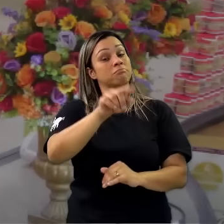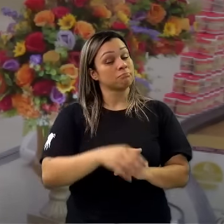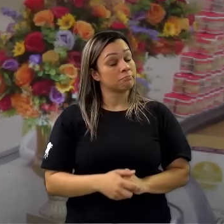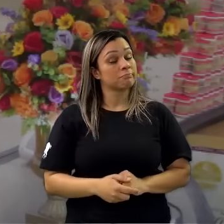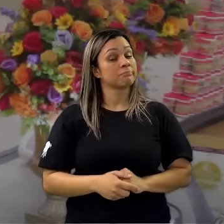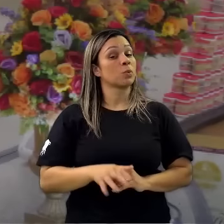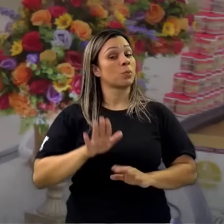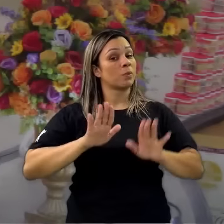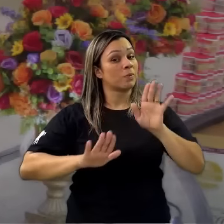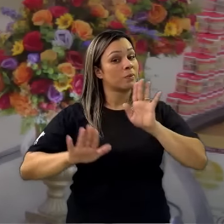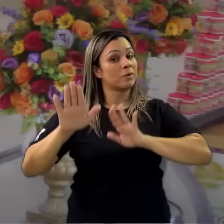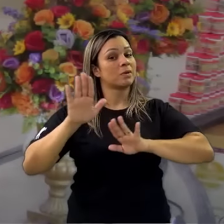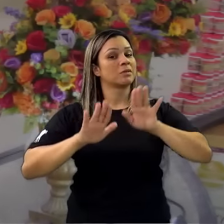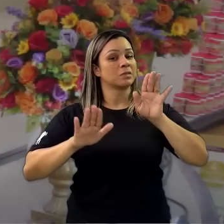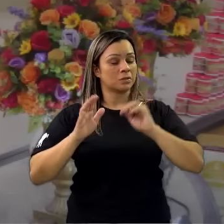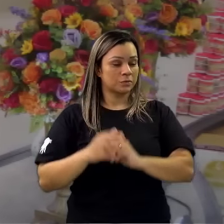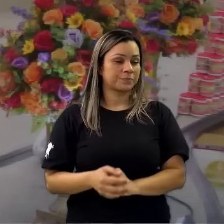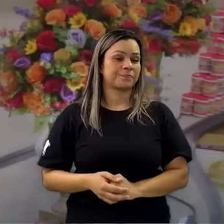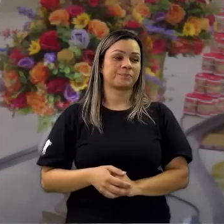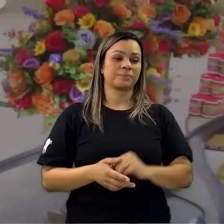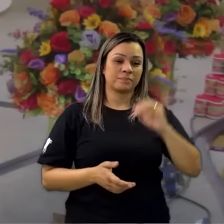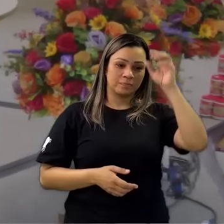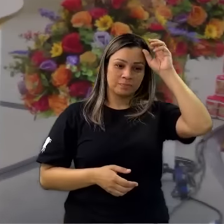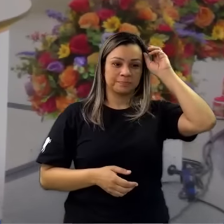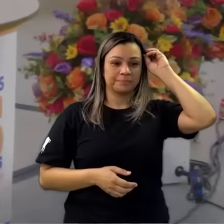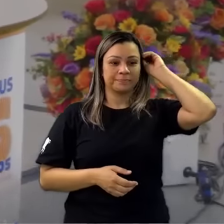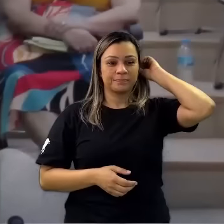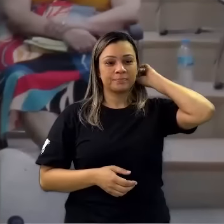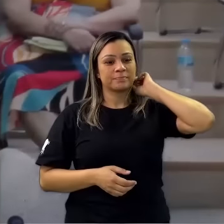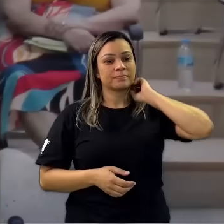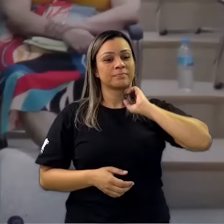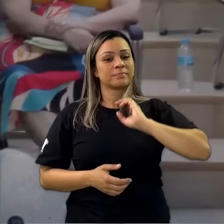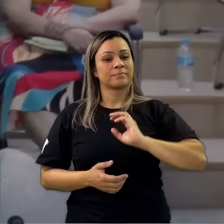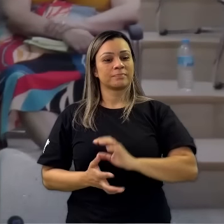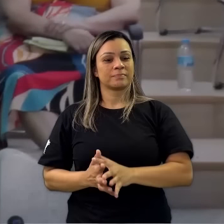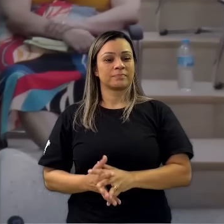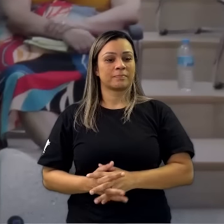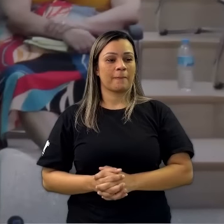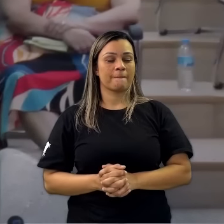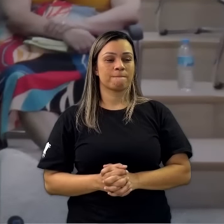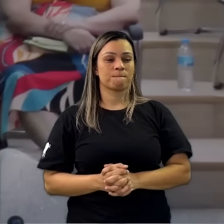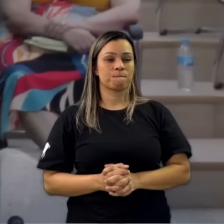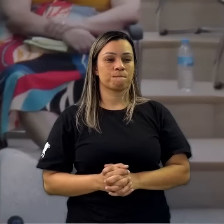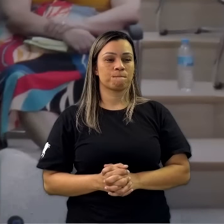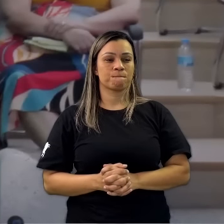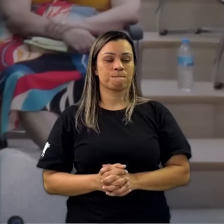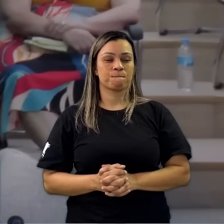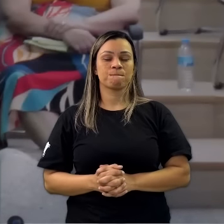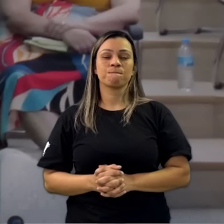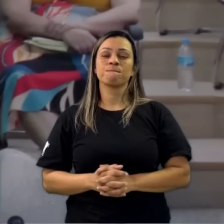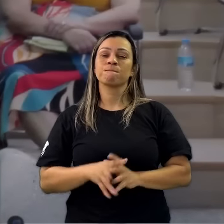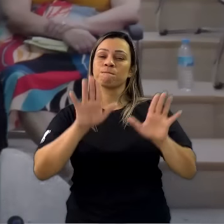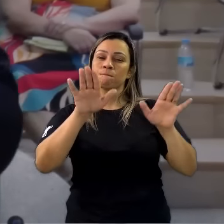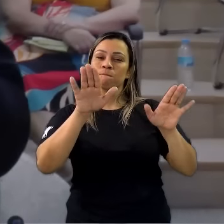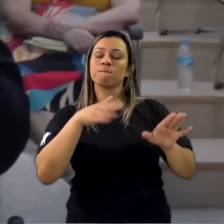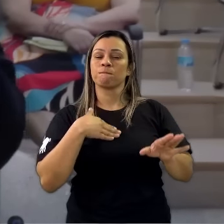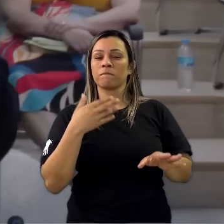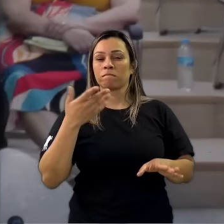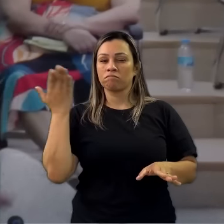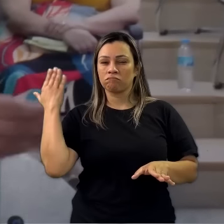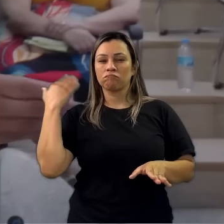Mas vamos para frente vamos para frente deixa eu abrir um parente aqui amor eu amo Abrir parentes Jesus me levou para